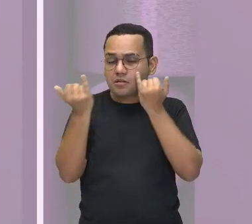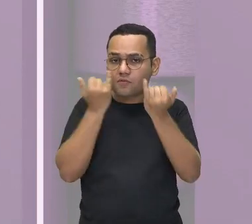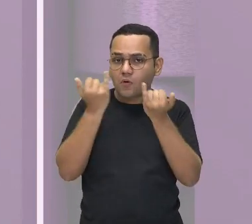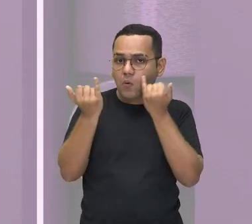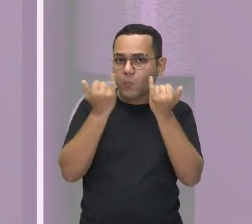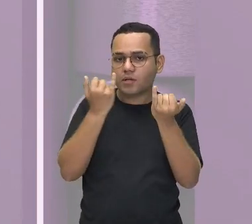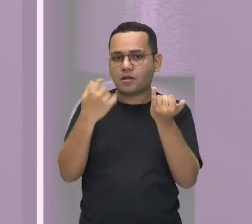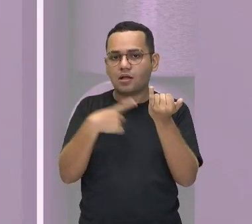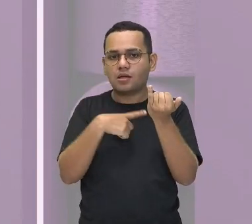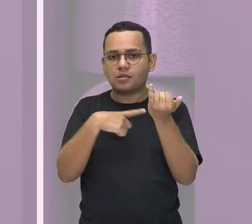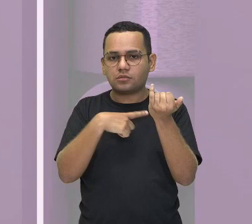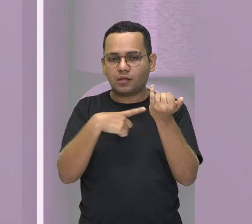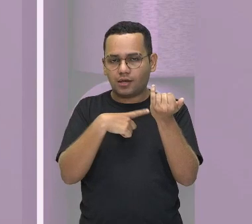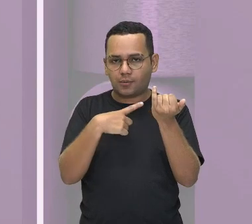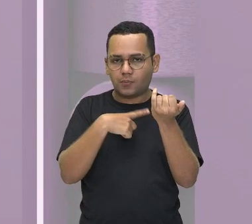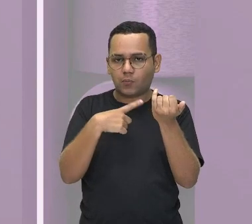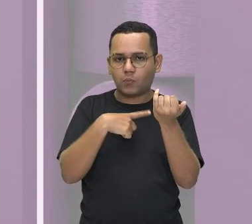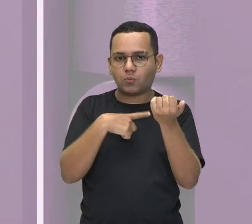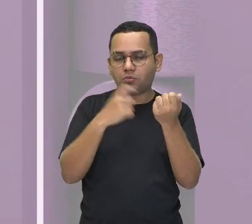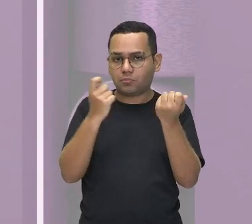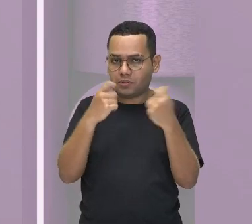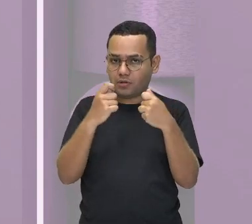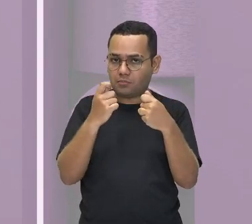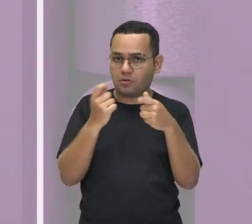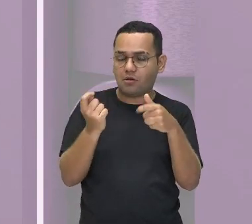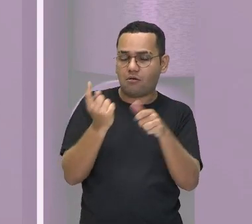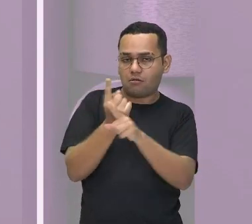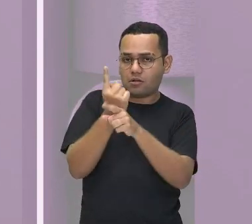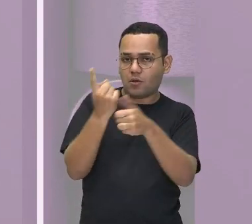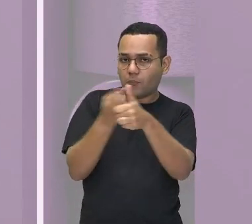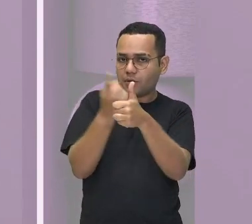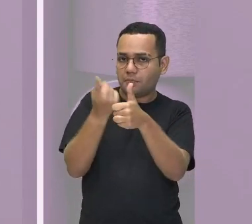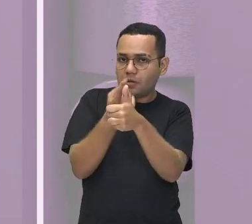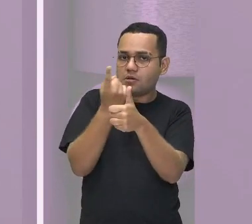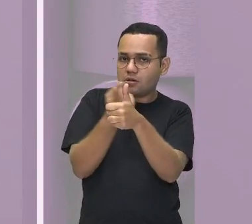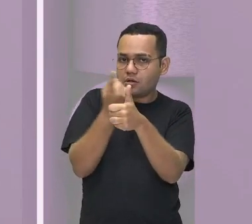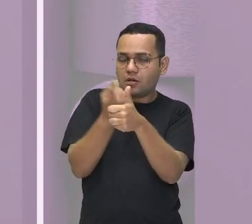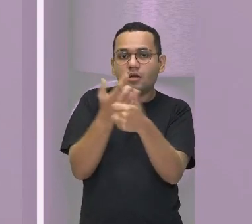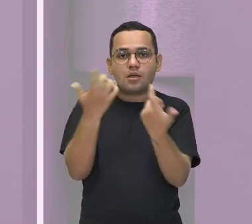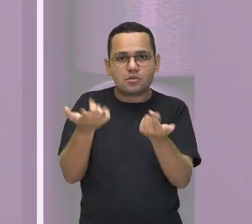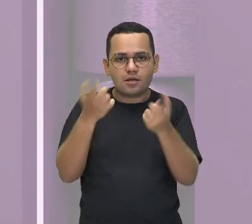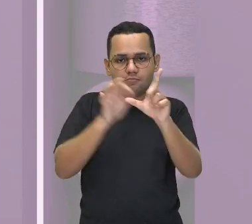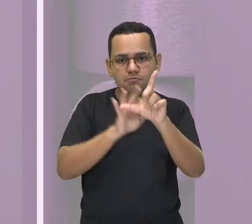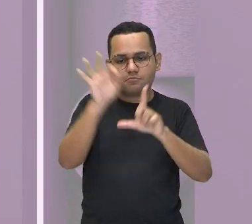sua equação geral, então vai ser o primeiro passo, tá bom? A partir desses dois pontos,